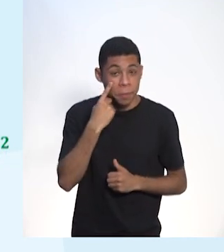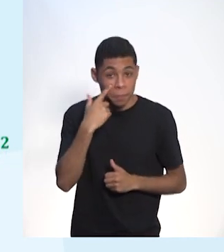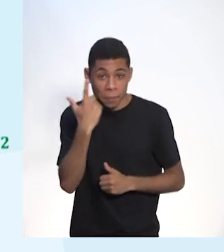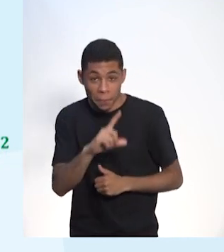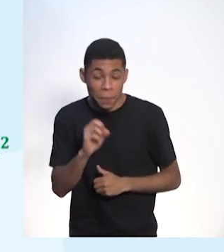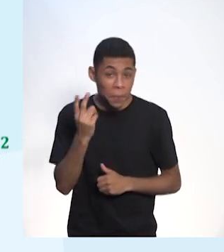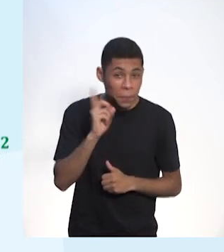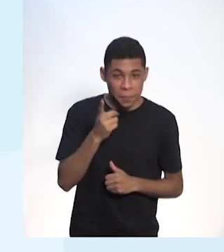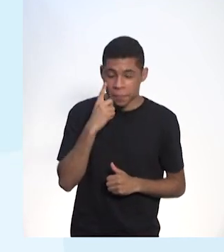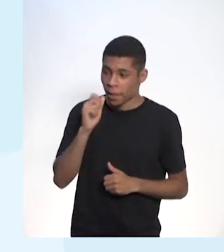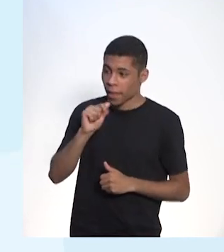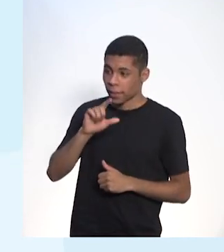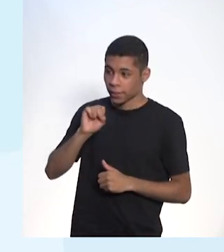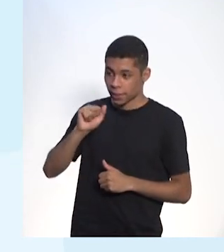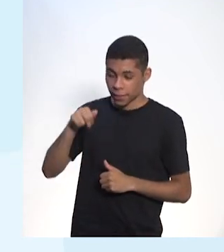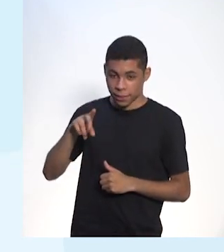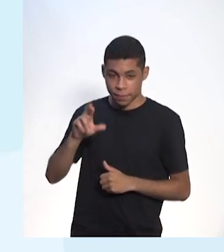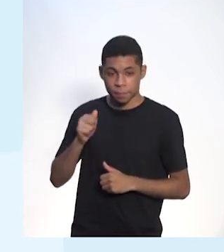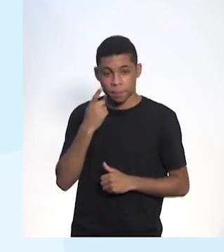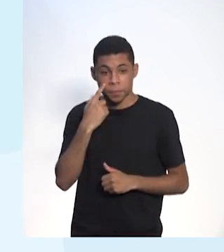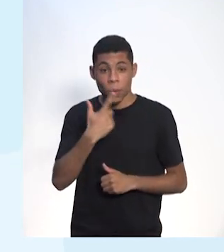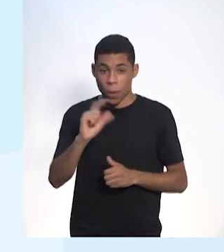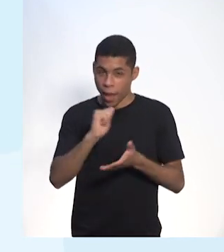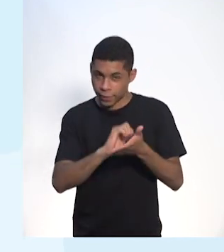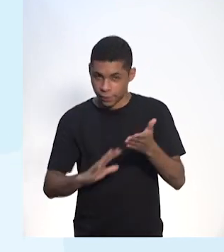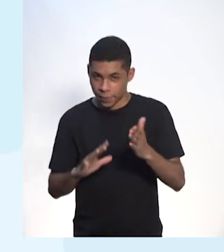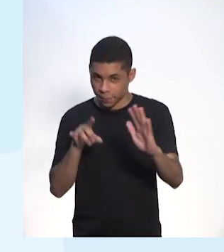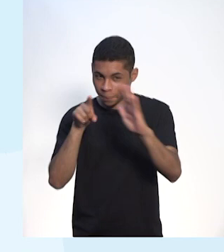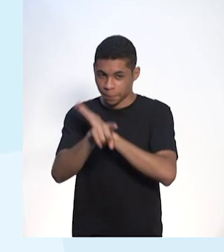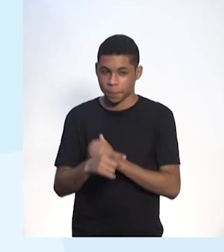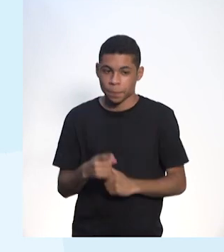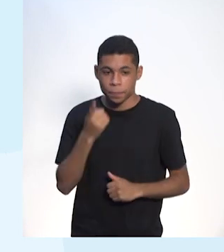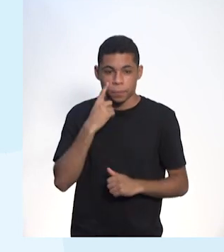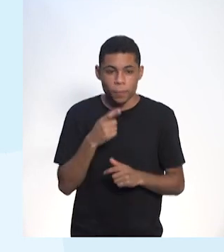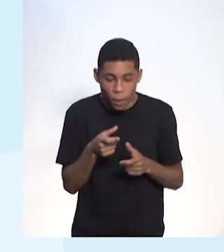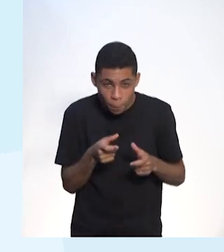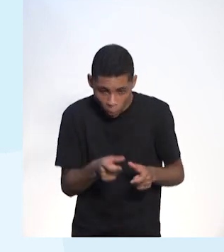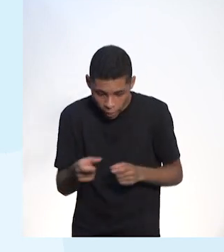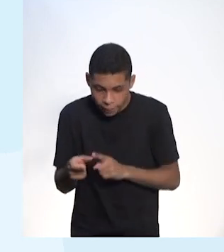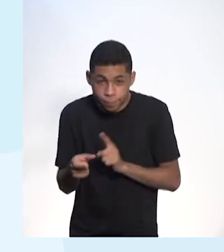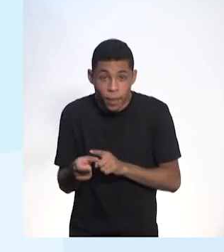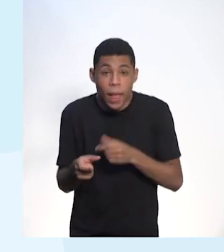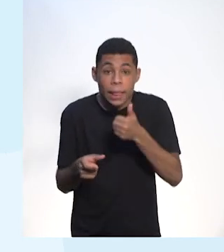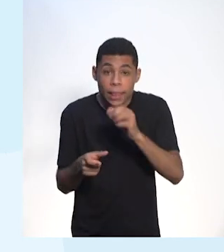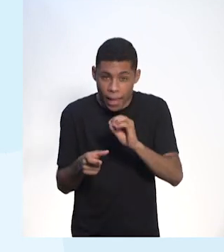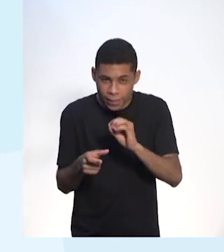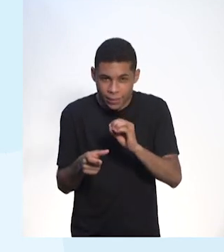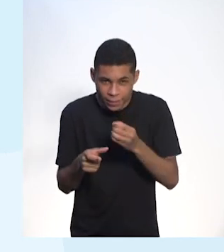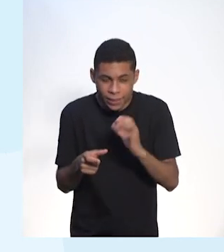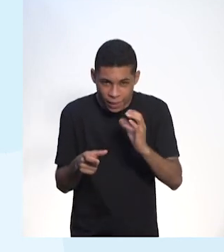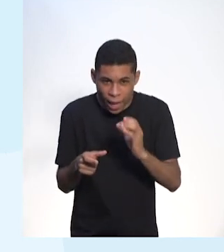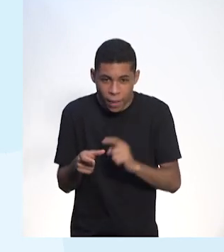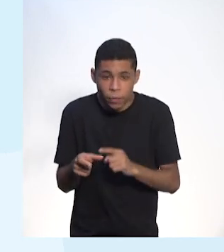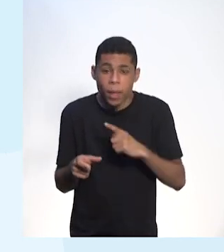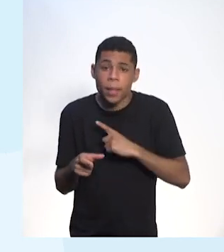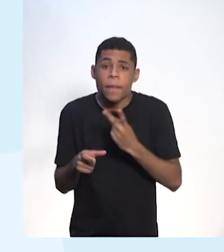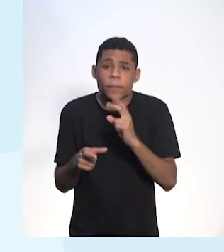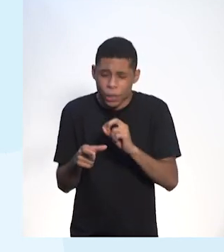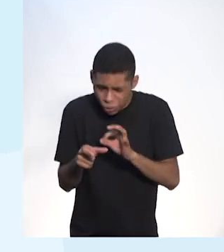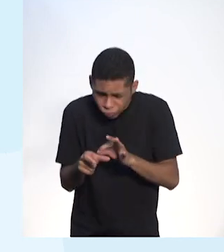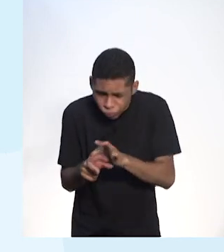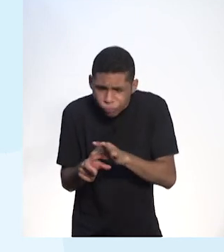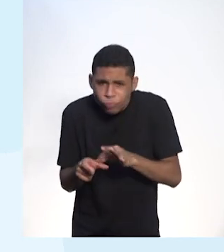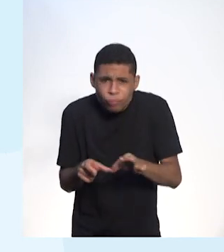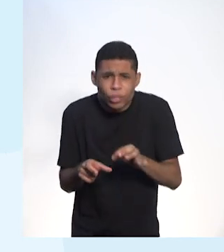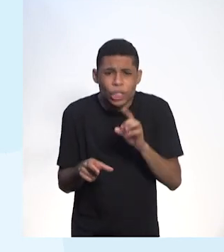rola, Alessandra? Vamos. Então, olha lá. A nossa atividade. A moeda de 10 centavos tem 20 milímetros de diâmetro.